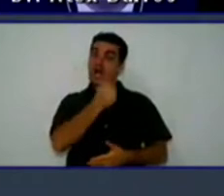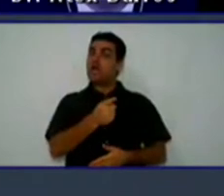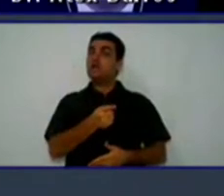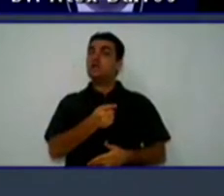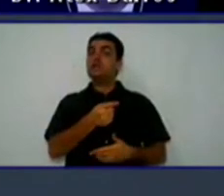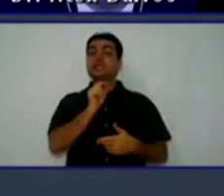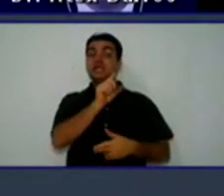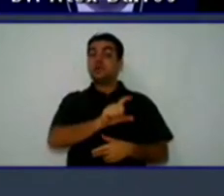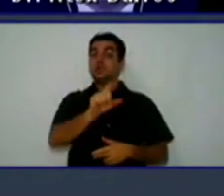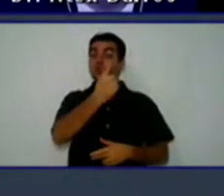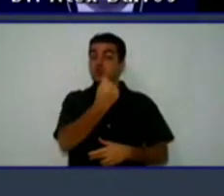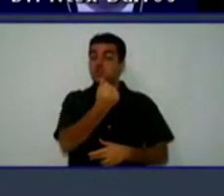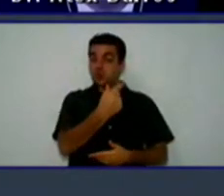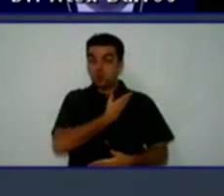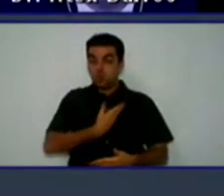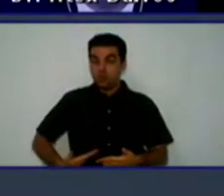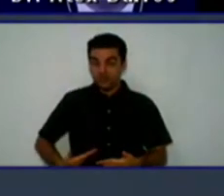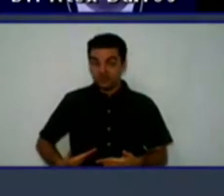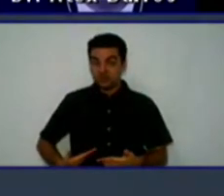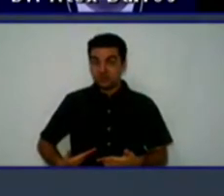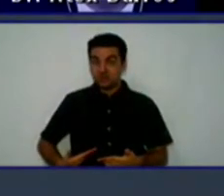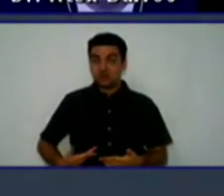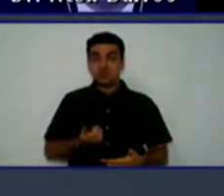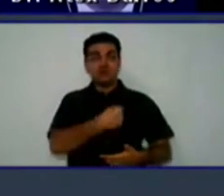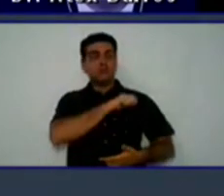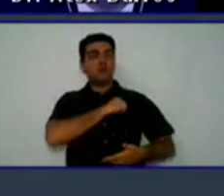que utilize dinheiro público